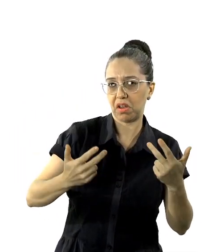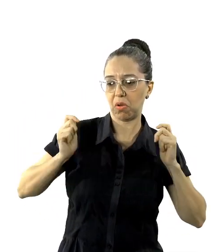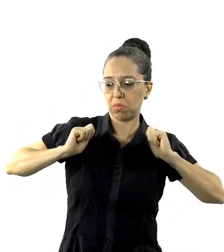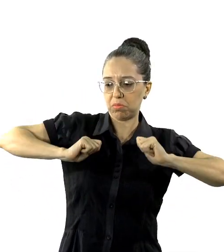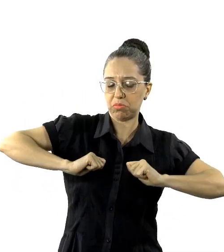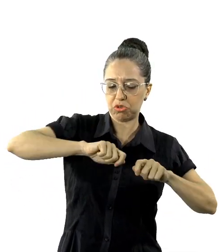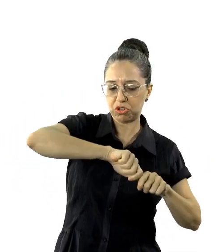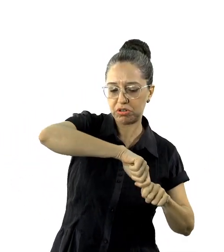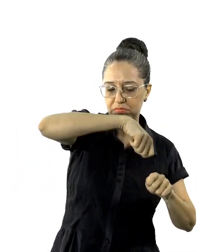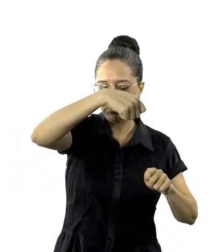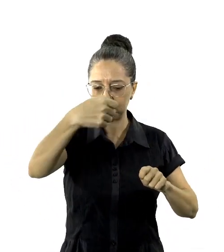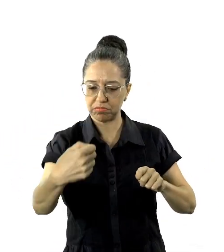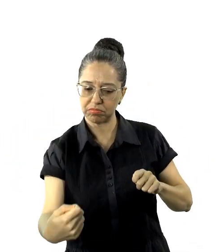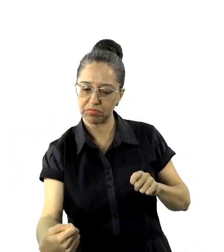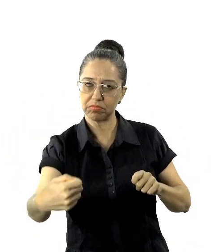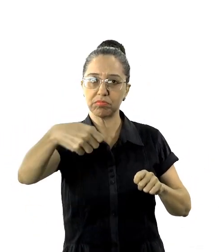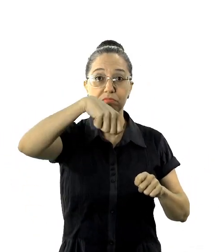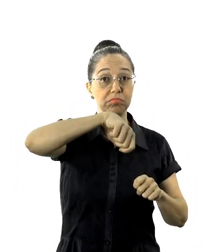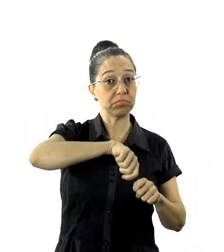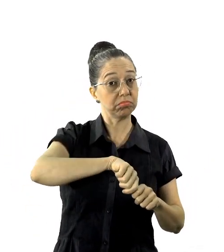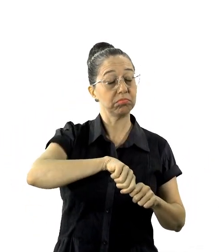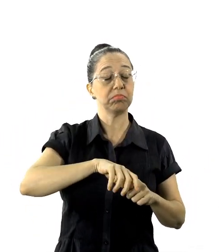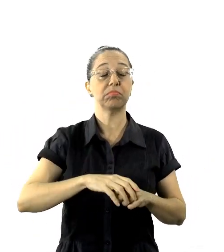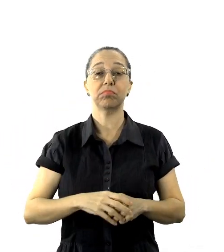abrir e fechar o zip da mochila.